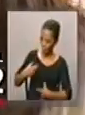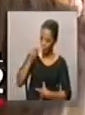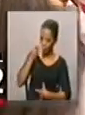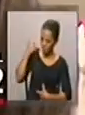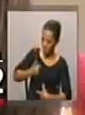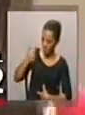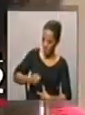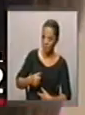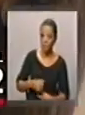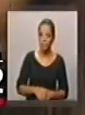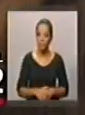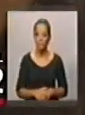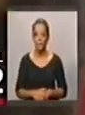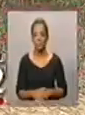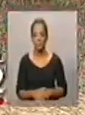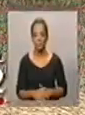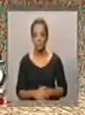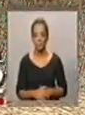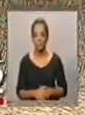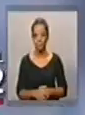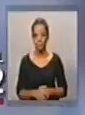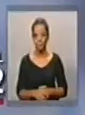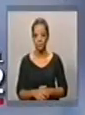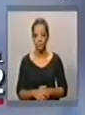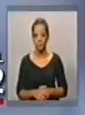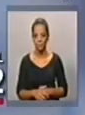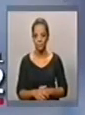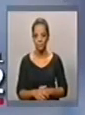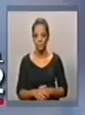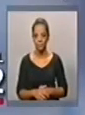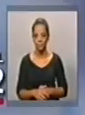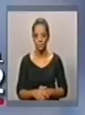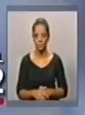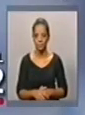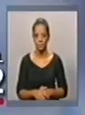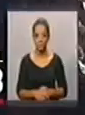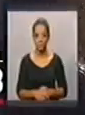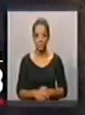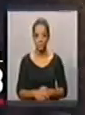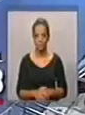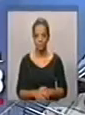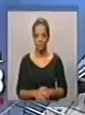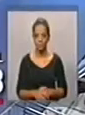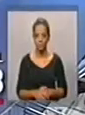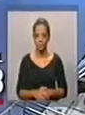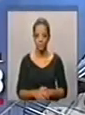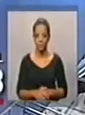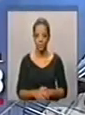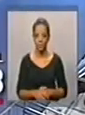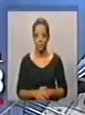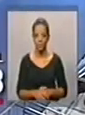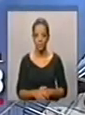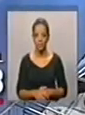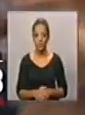Devagarinho, vamos alongar para o outro lado. Alongar. Vamos subir devagarinho, a última coisa a subir é a cabeça, levar os